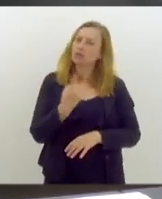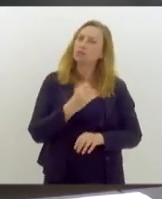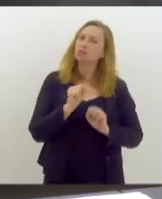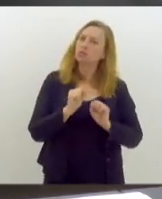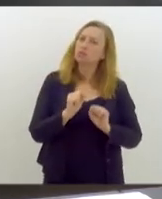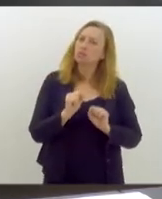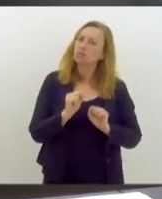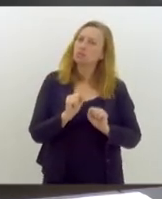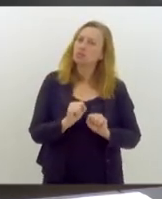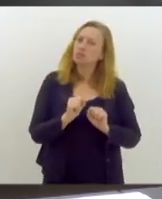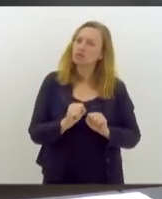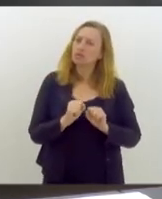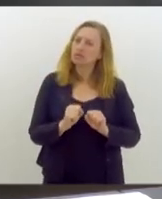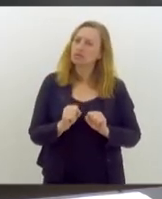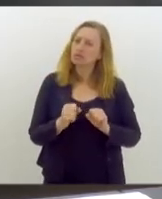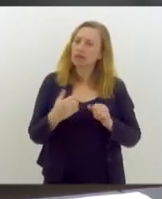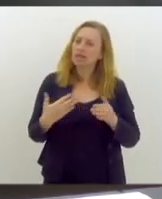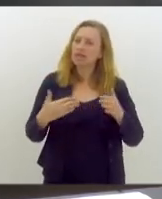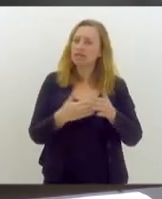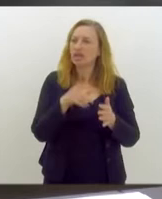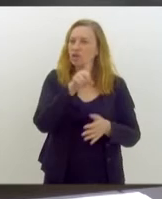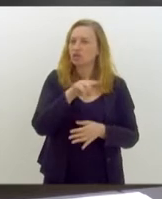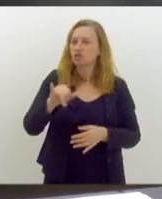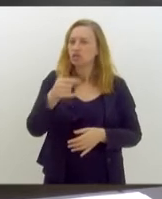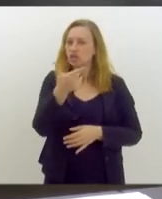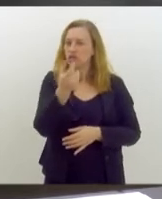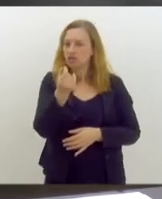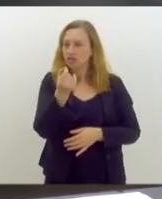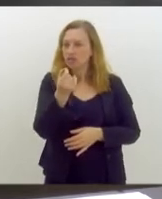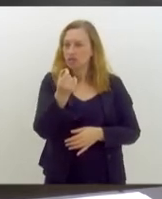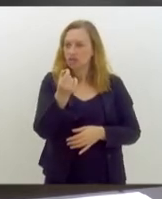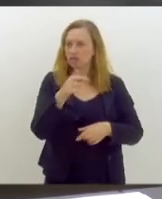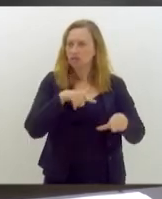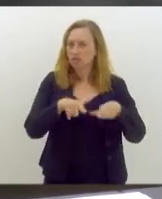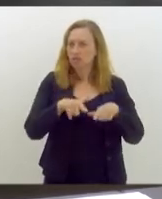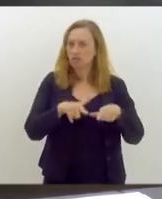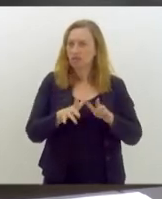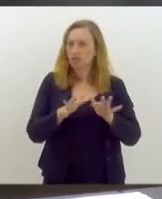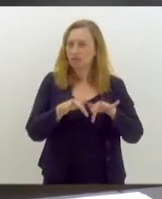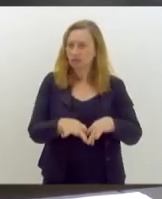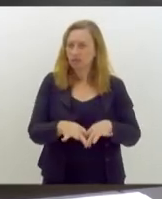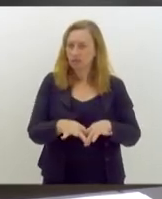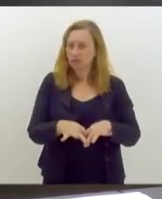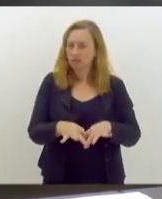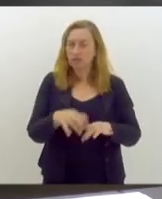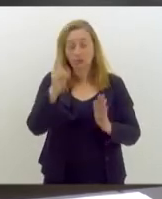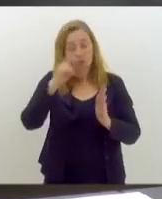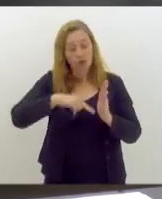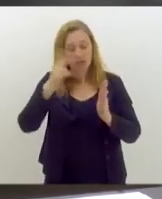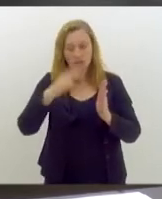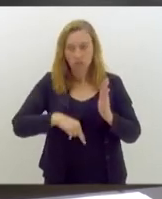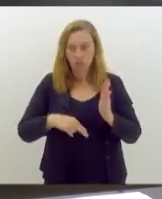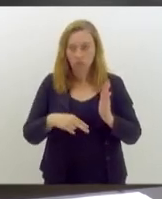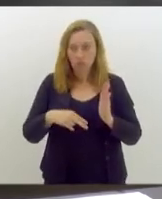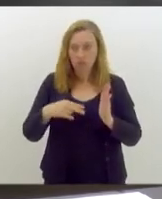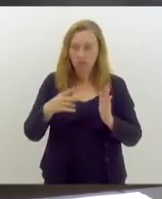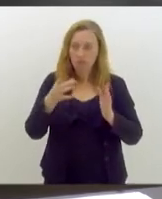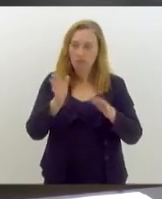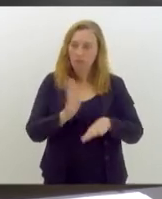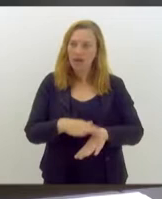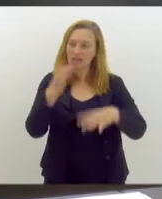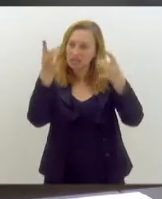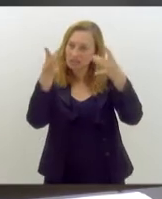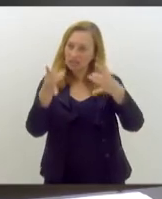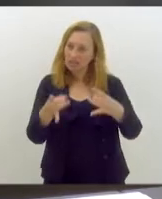consiga ficar até o dia 20 com os trabalhos suspensos para uma leitura e uma apreciação bem detalhada